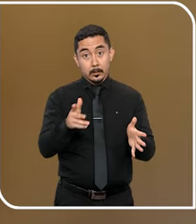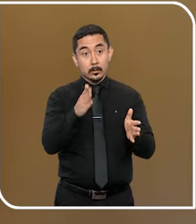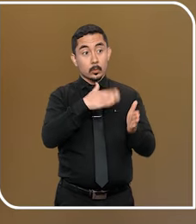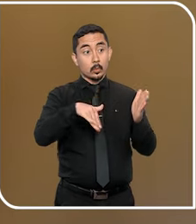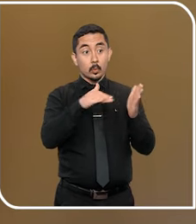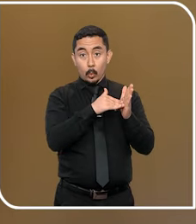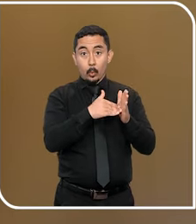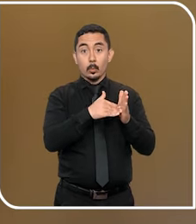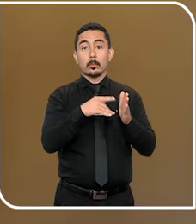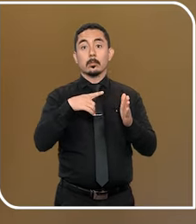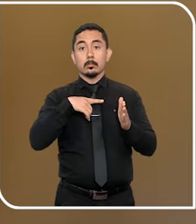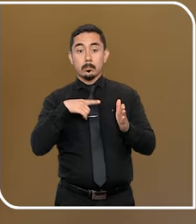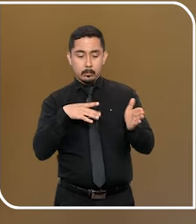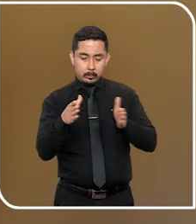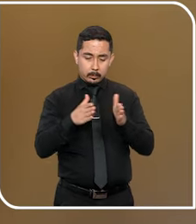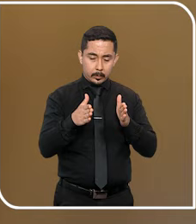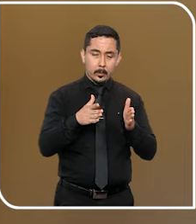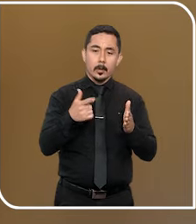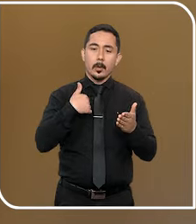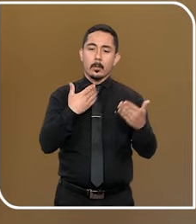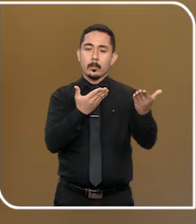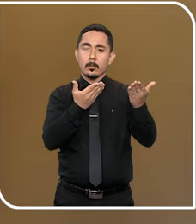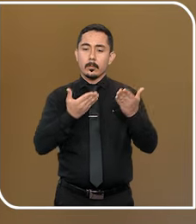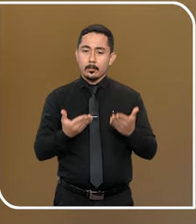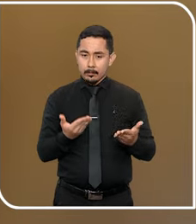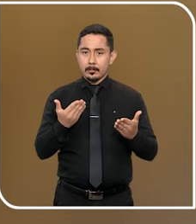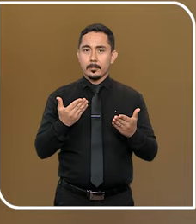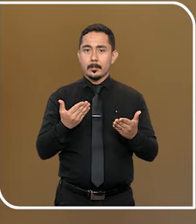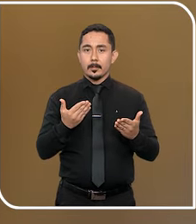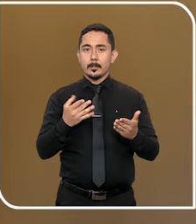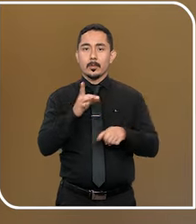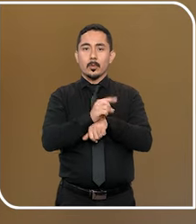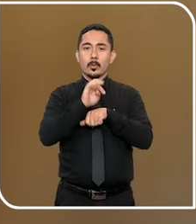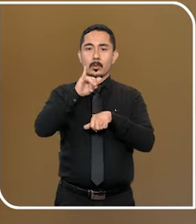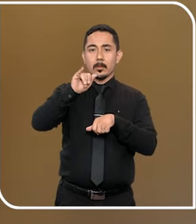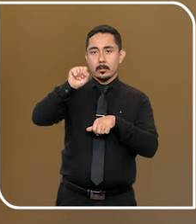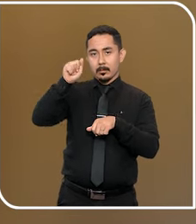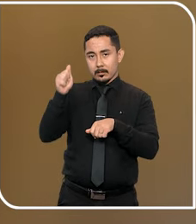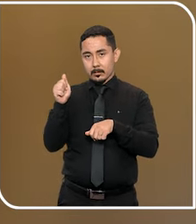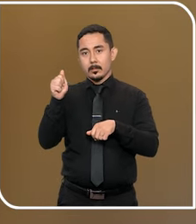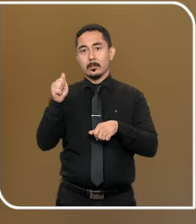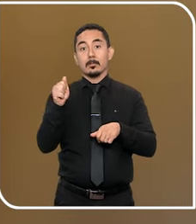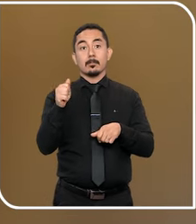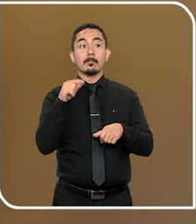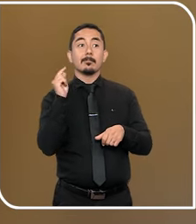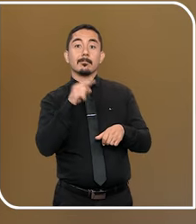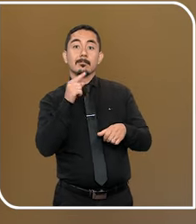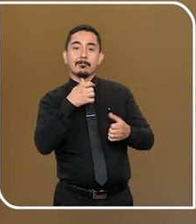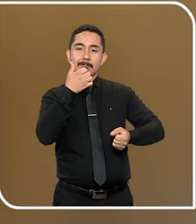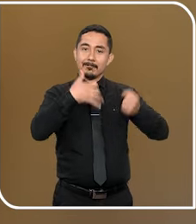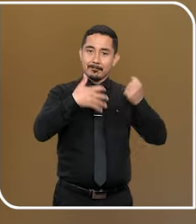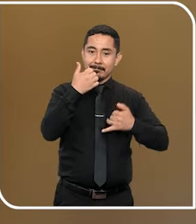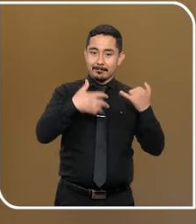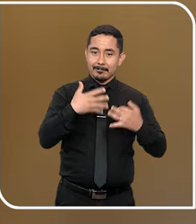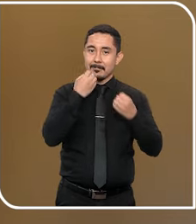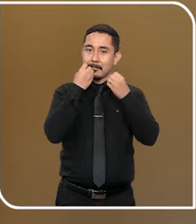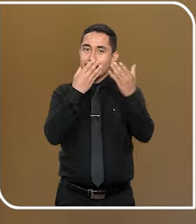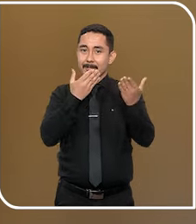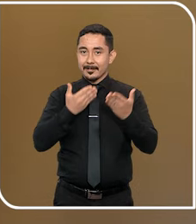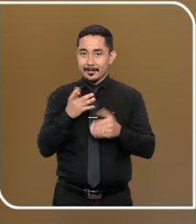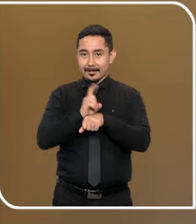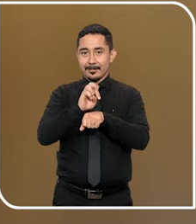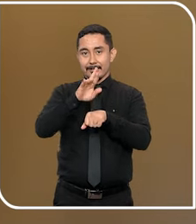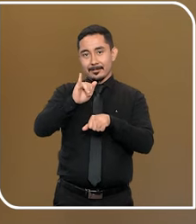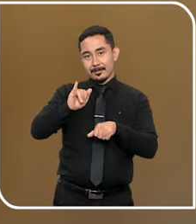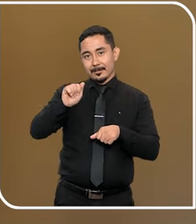palestrantes e a moderadora eu tenho a honra de passar a palavra D is Andrade paraa sua explanação seja muito